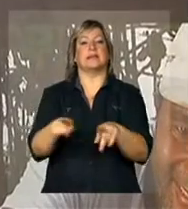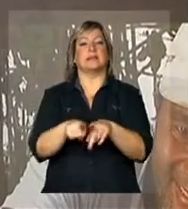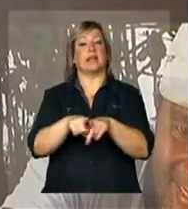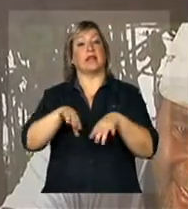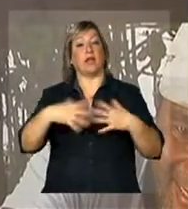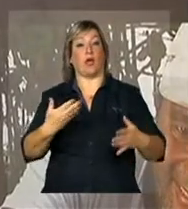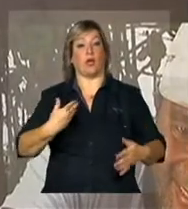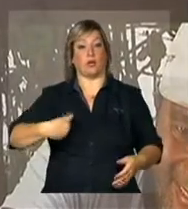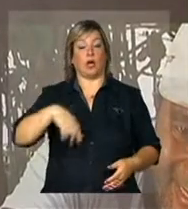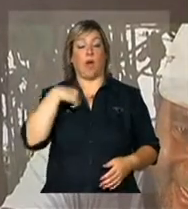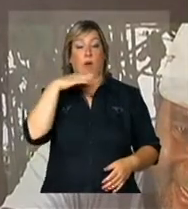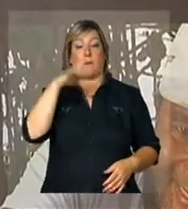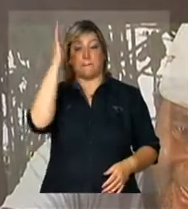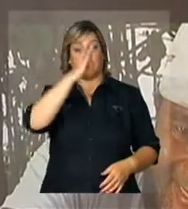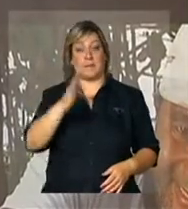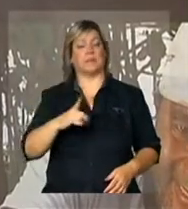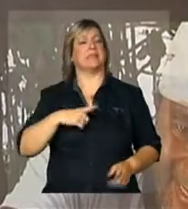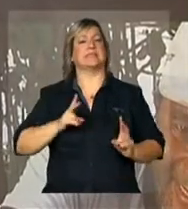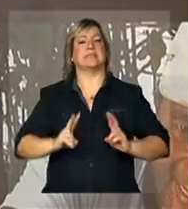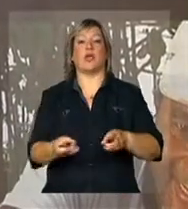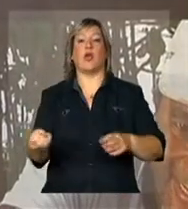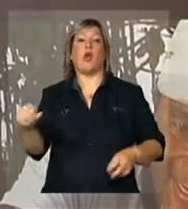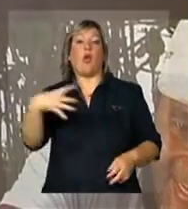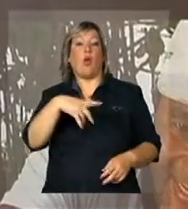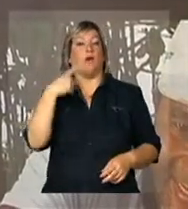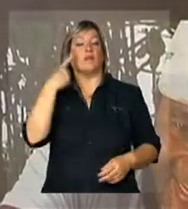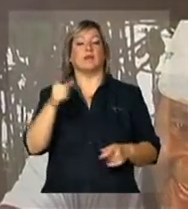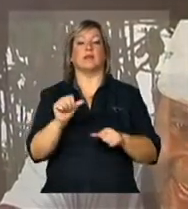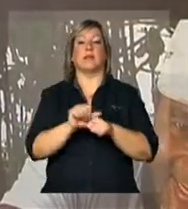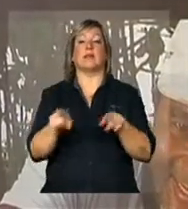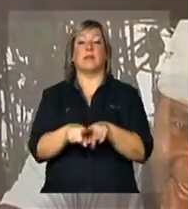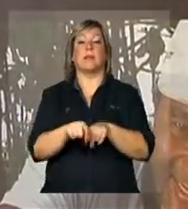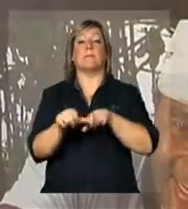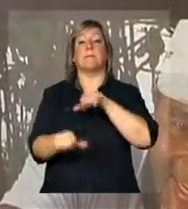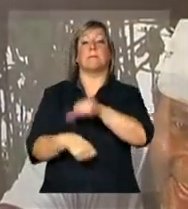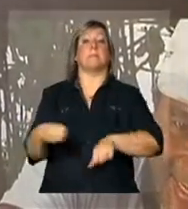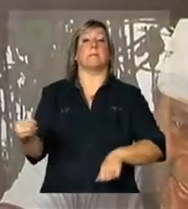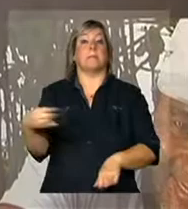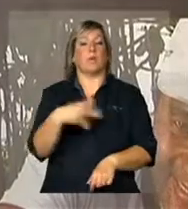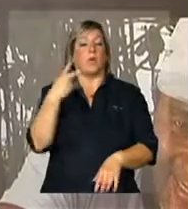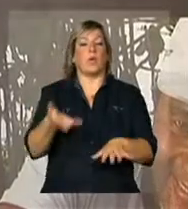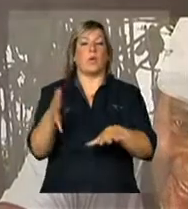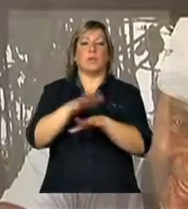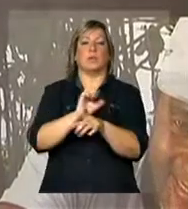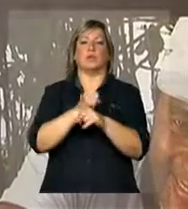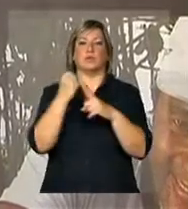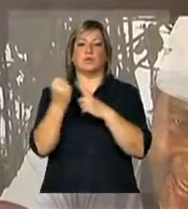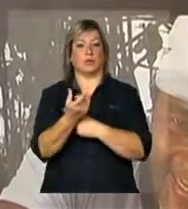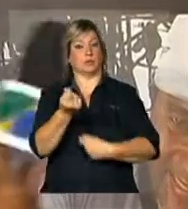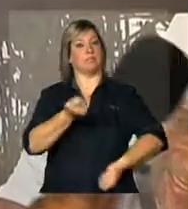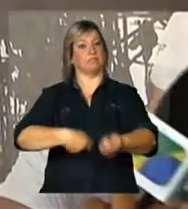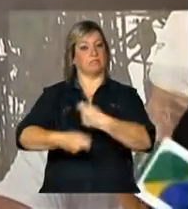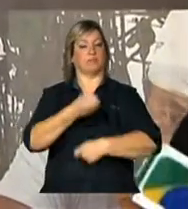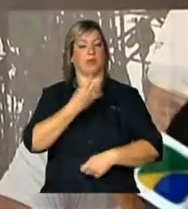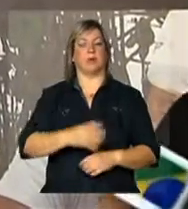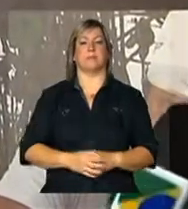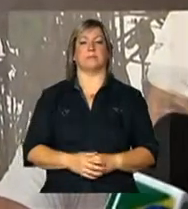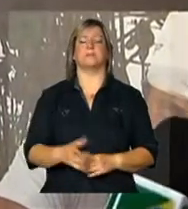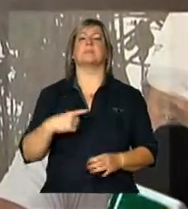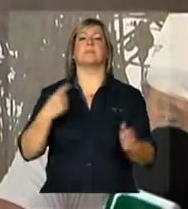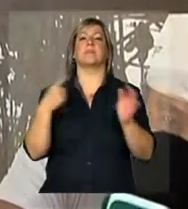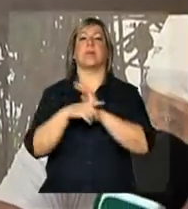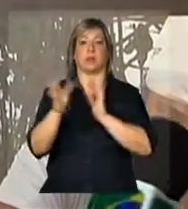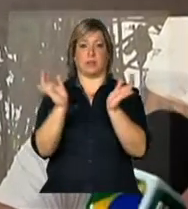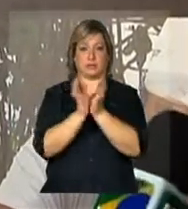Então, eu acho que o Brasil está sempre inovando e transformando para melhor, com inclusão social e geração de renda. Como é o